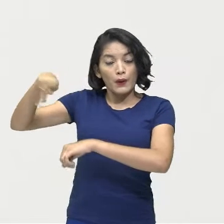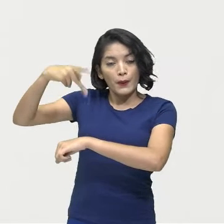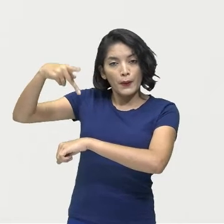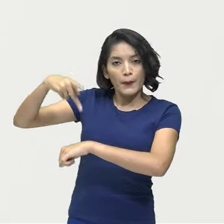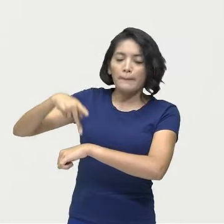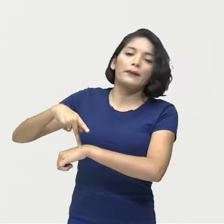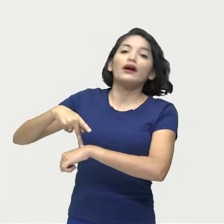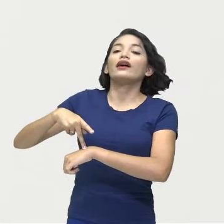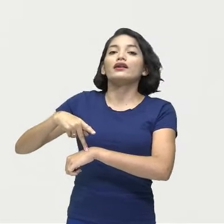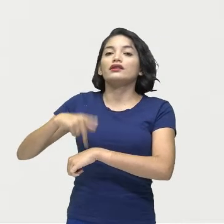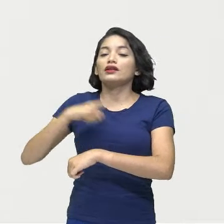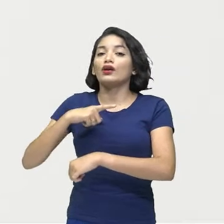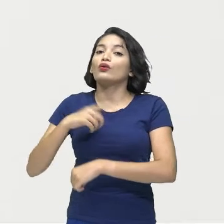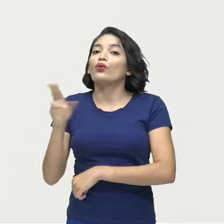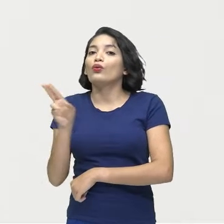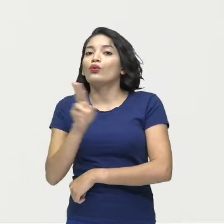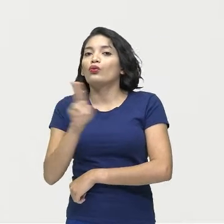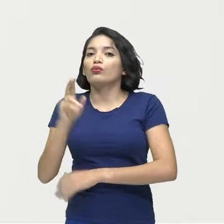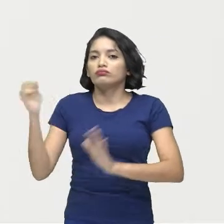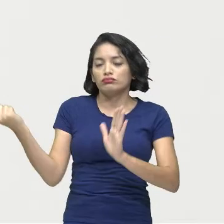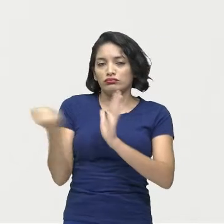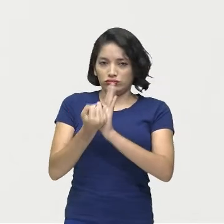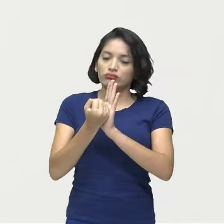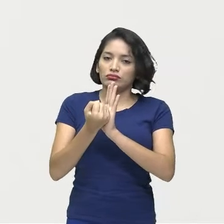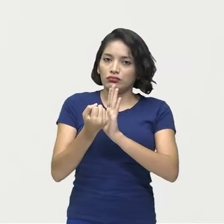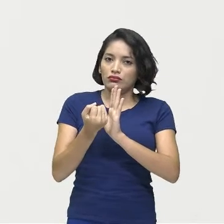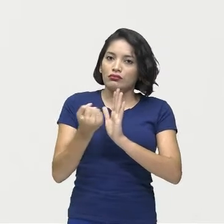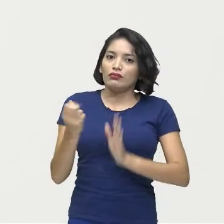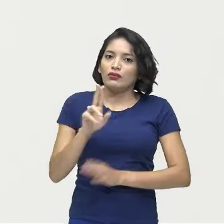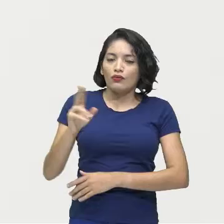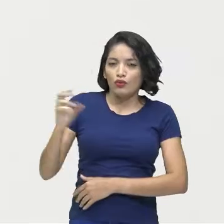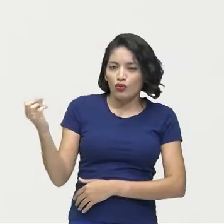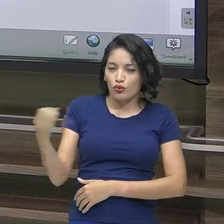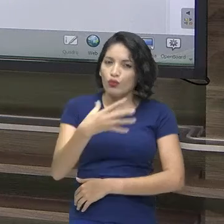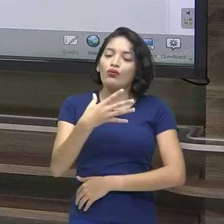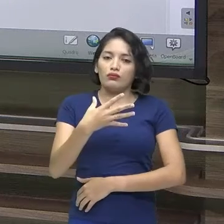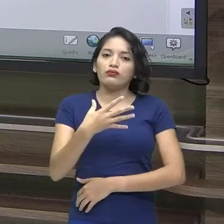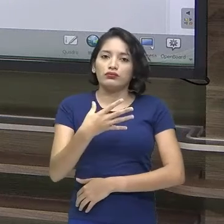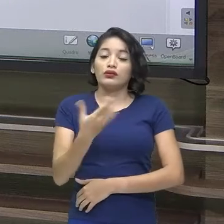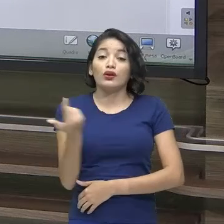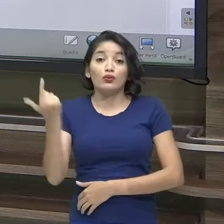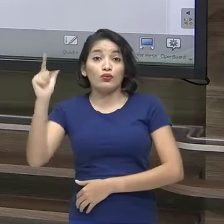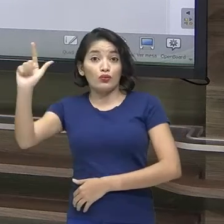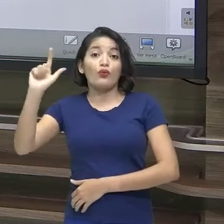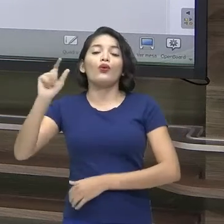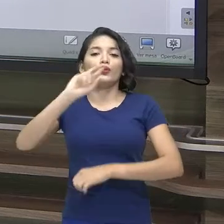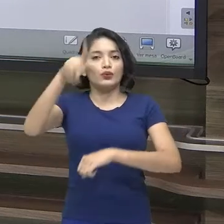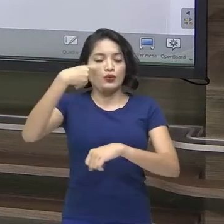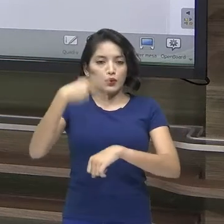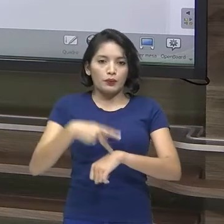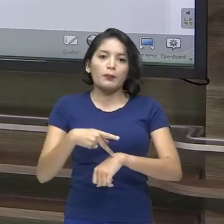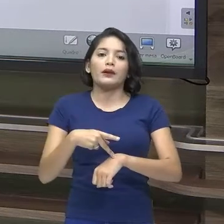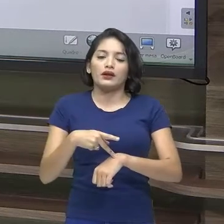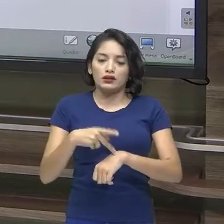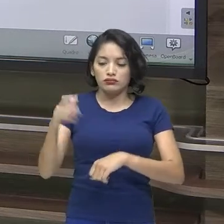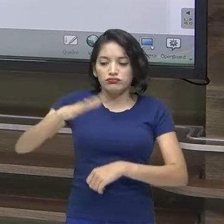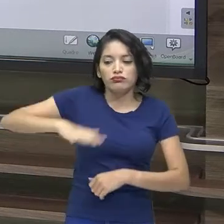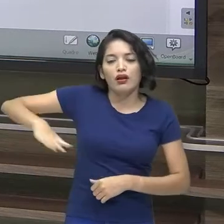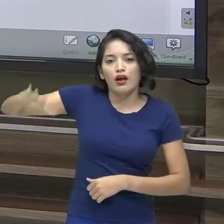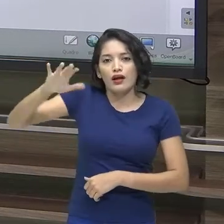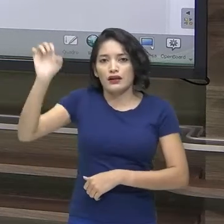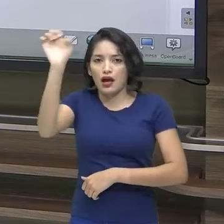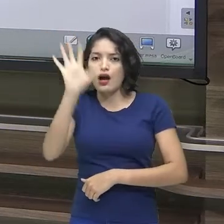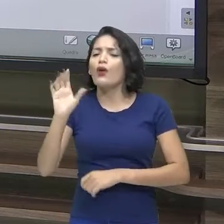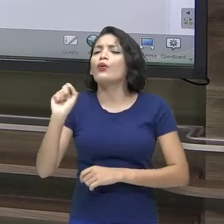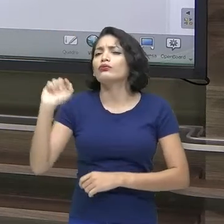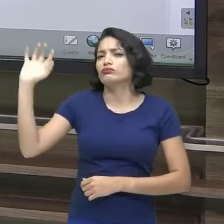uma nova nomenclatura. E essa nova nomenclatura, do outro lado do país, ou seja, em torno ali da Europa, o que